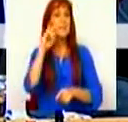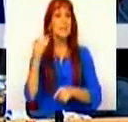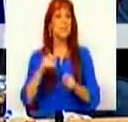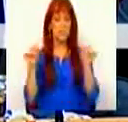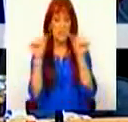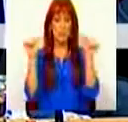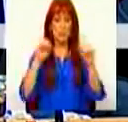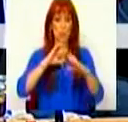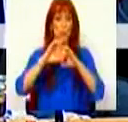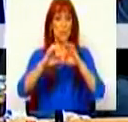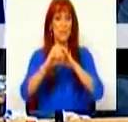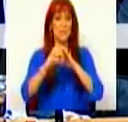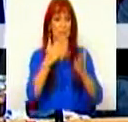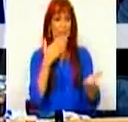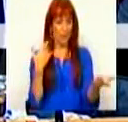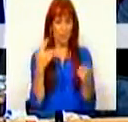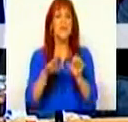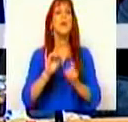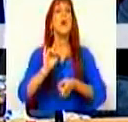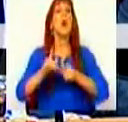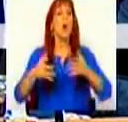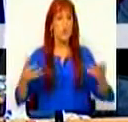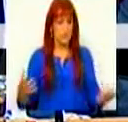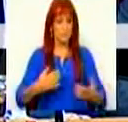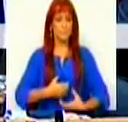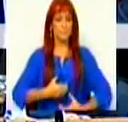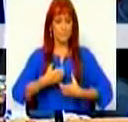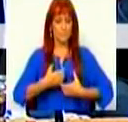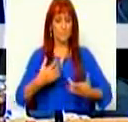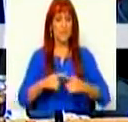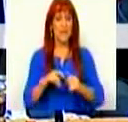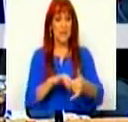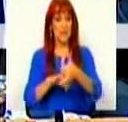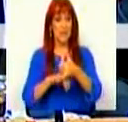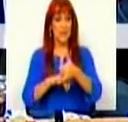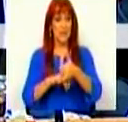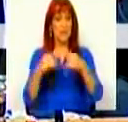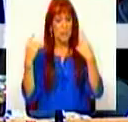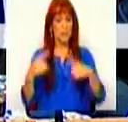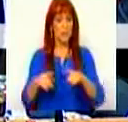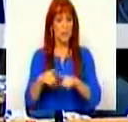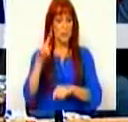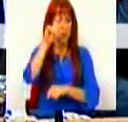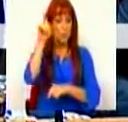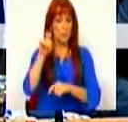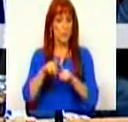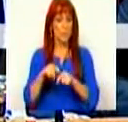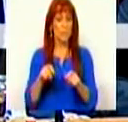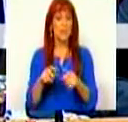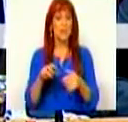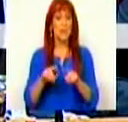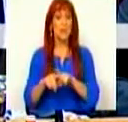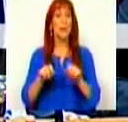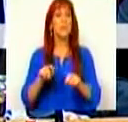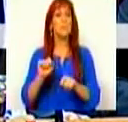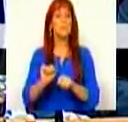dos sistemas de comunicação. Significa isto que a sociedade tem uma questão financeira com o Estado,